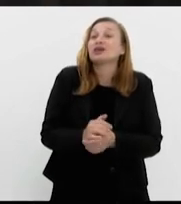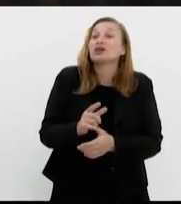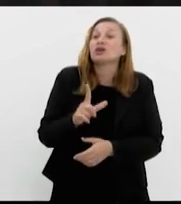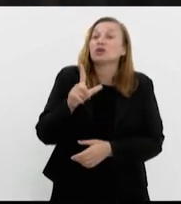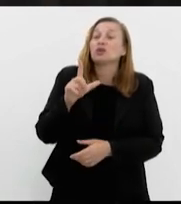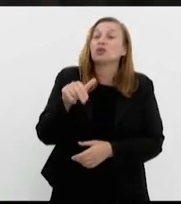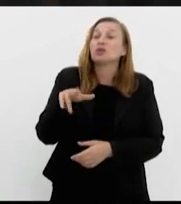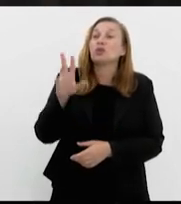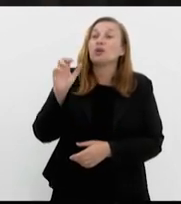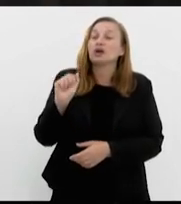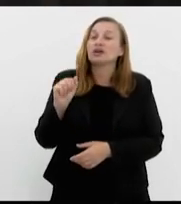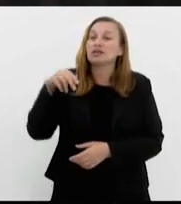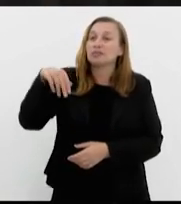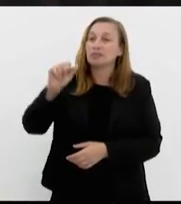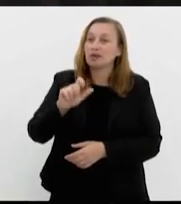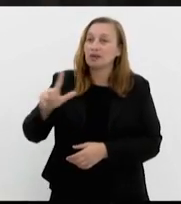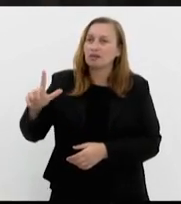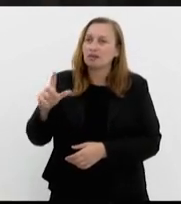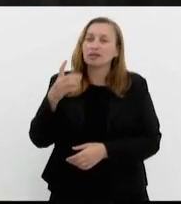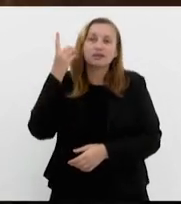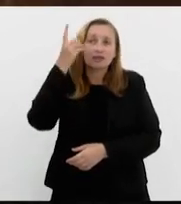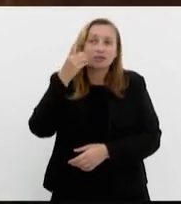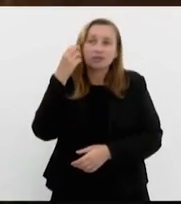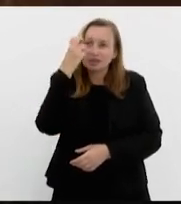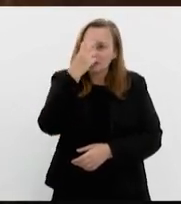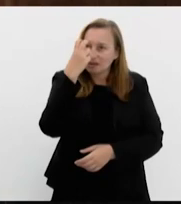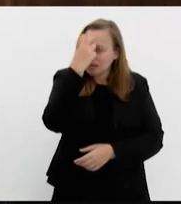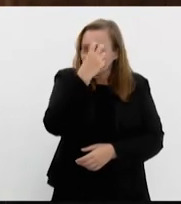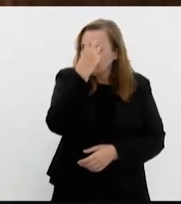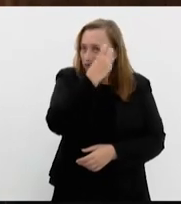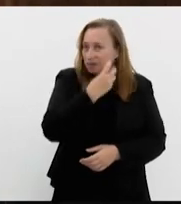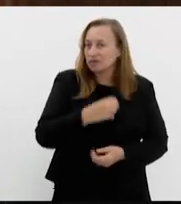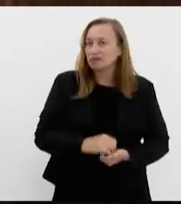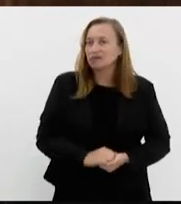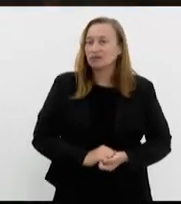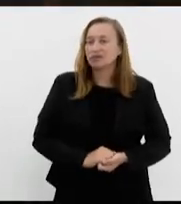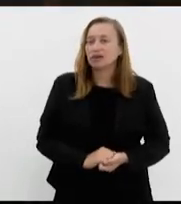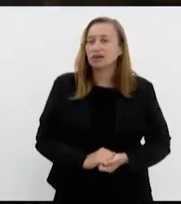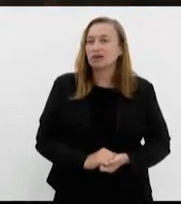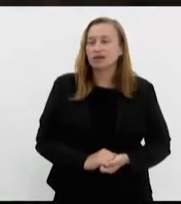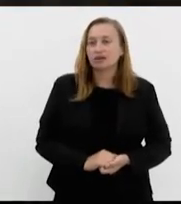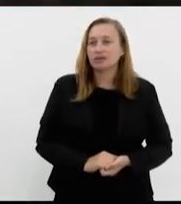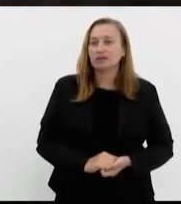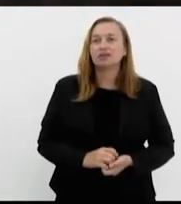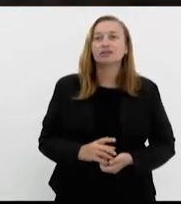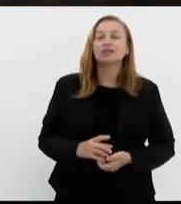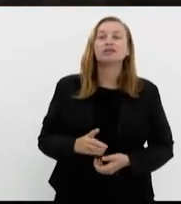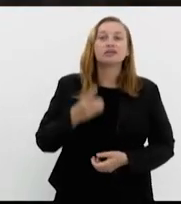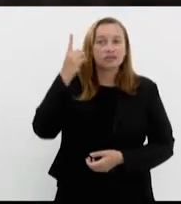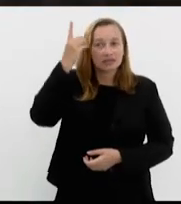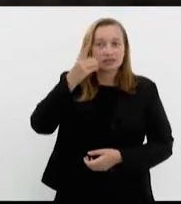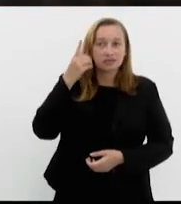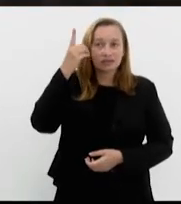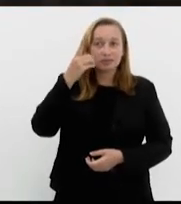deputada Verônica. Temos a deputada Renata, grávida, né?